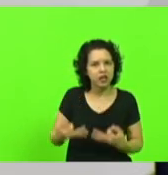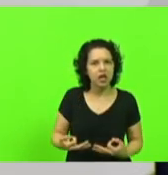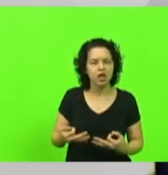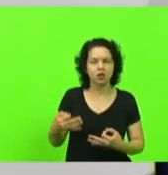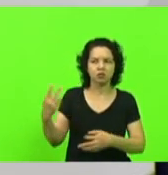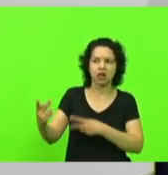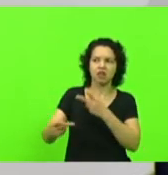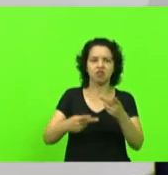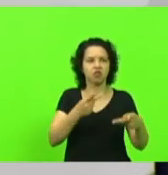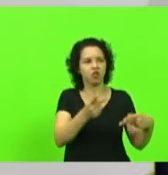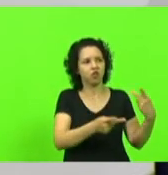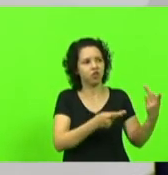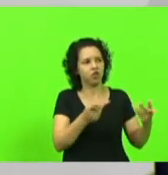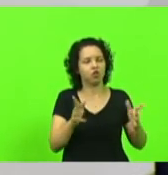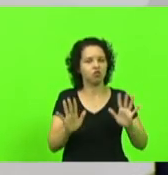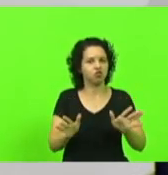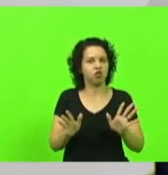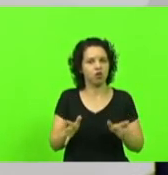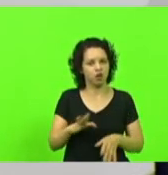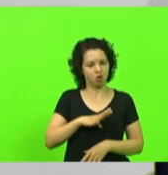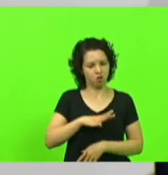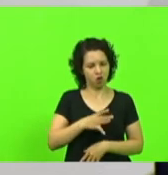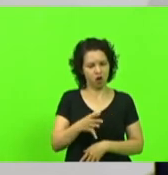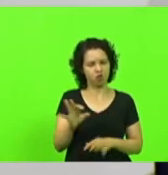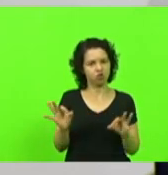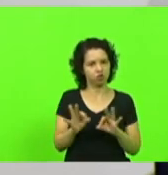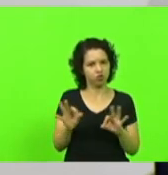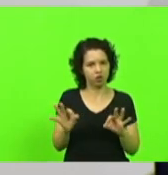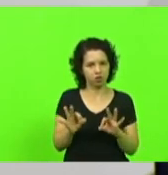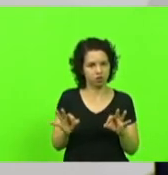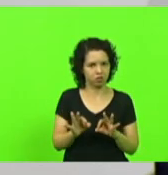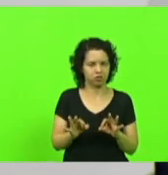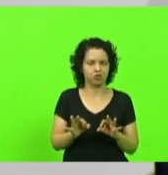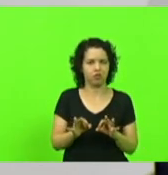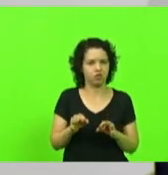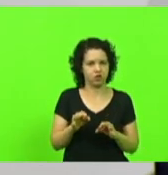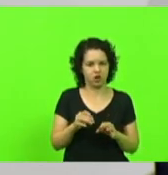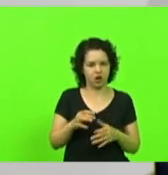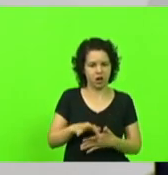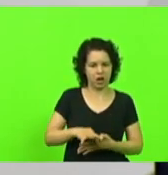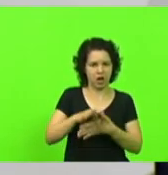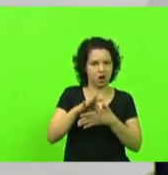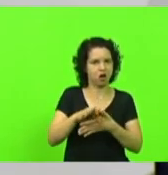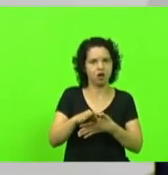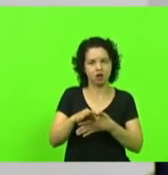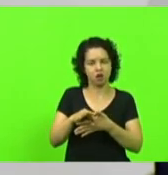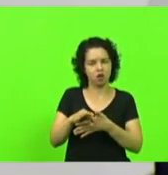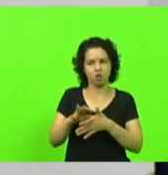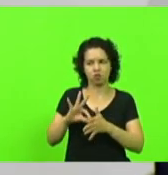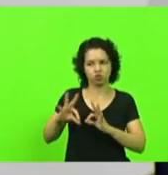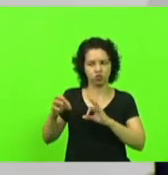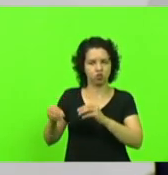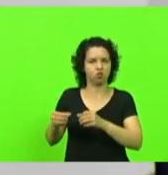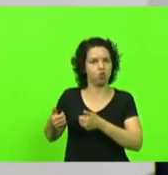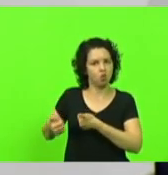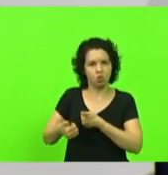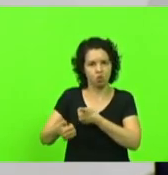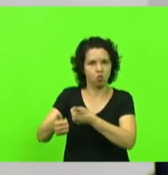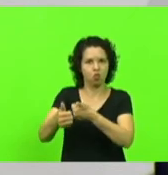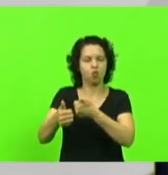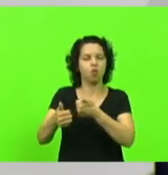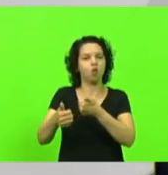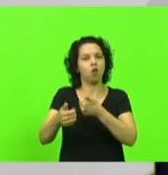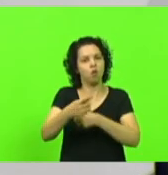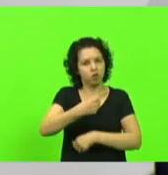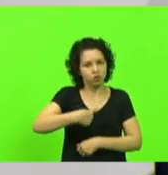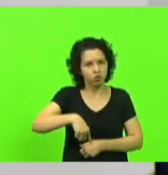falou, aí você não teve coragem nenhuma, você não liderou nada, você apenas foi junto com a onda. Agora, nós precisamos